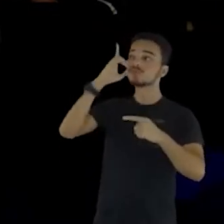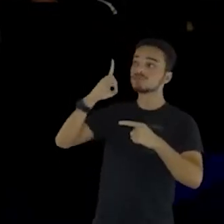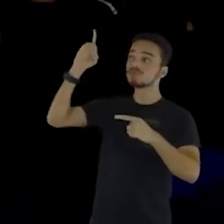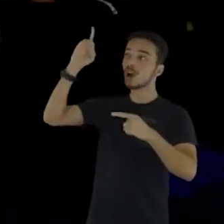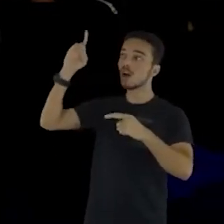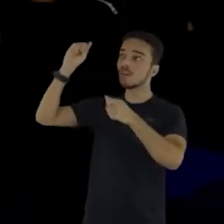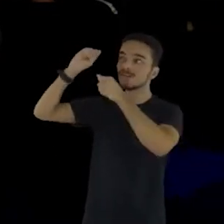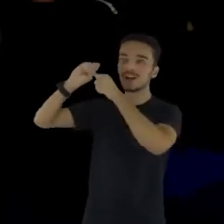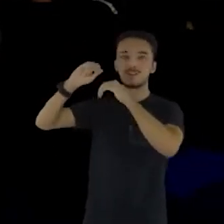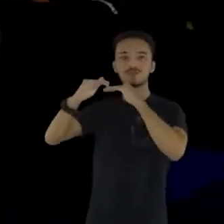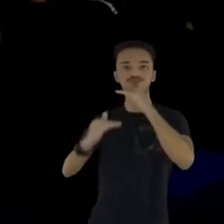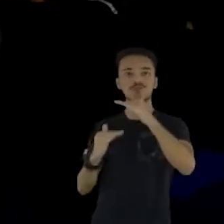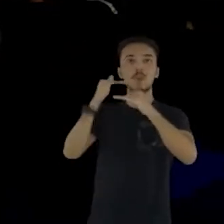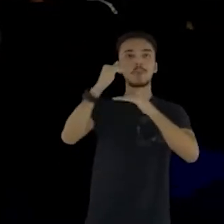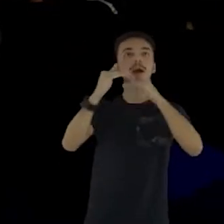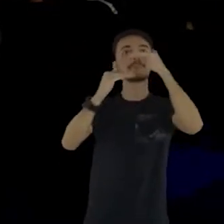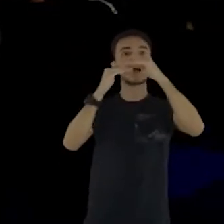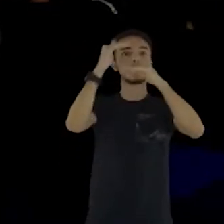Porque